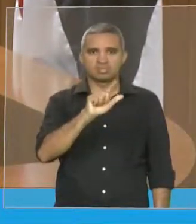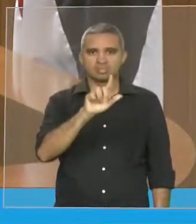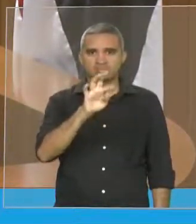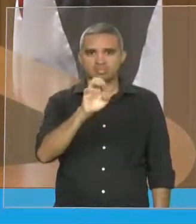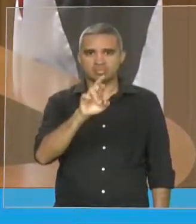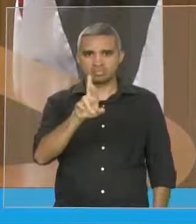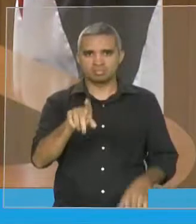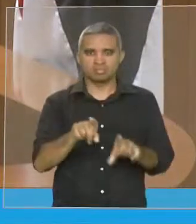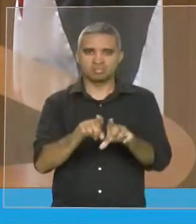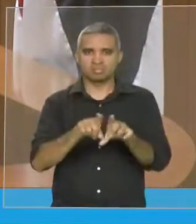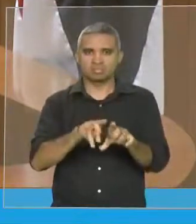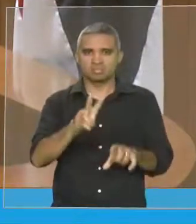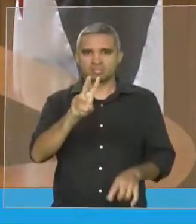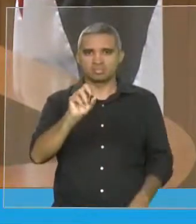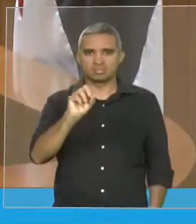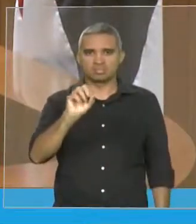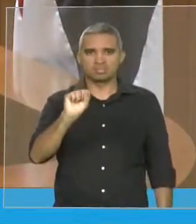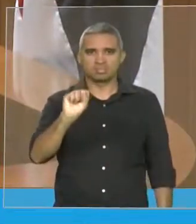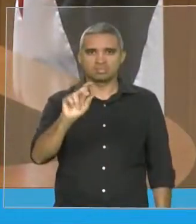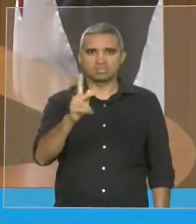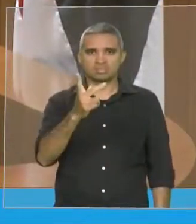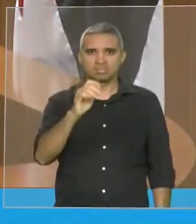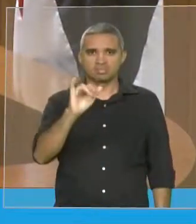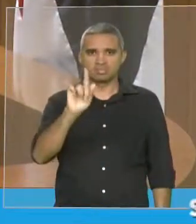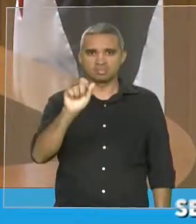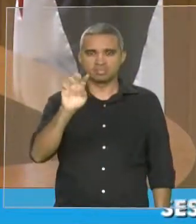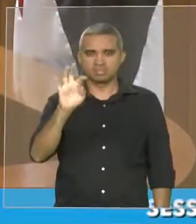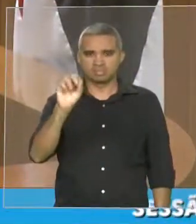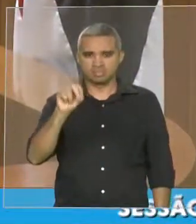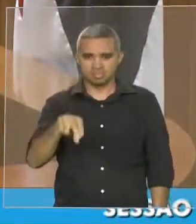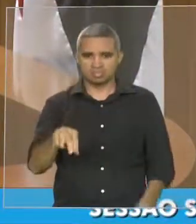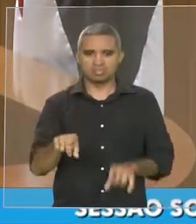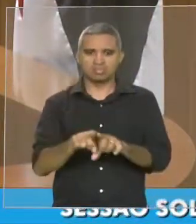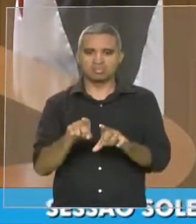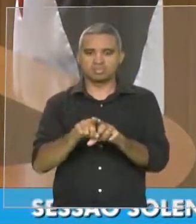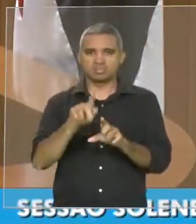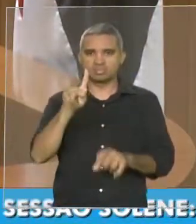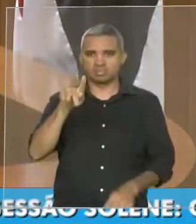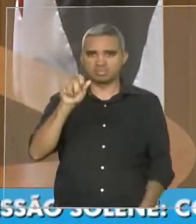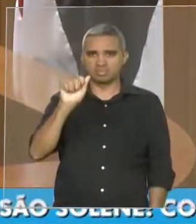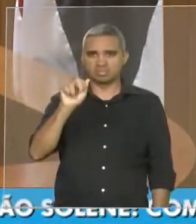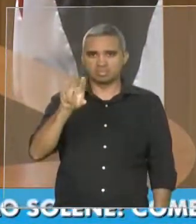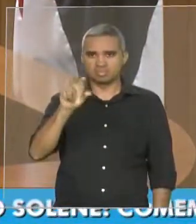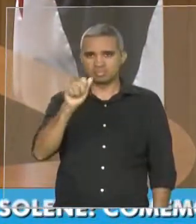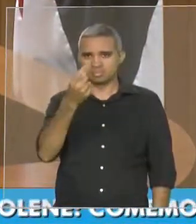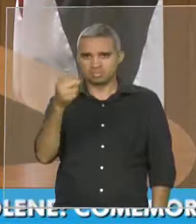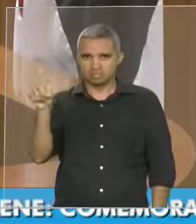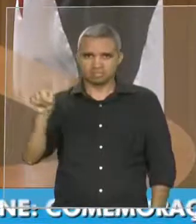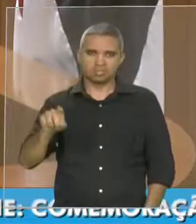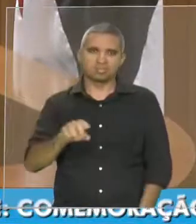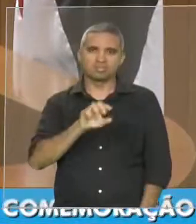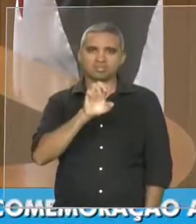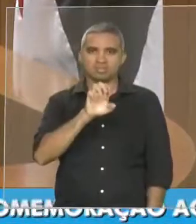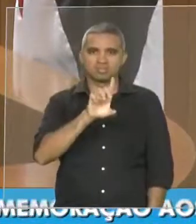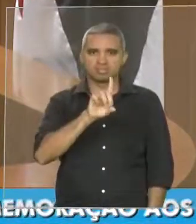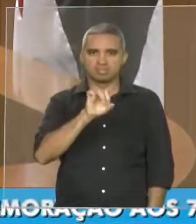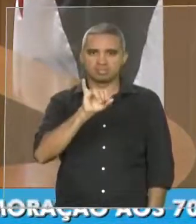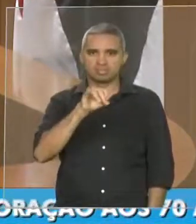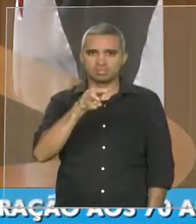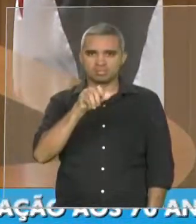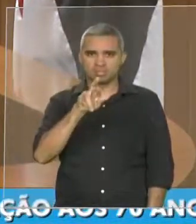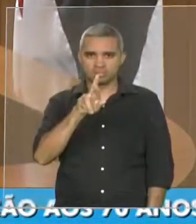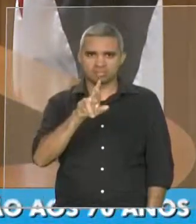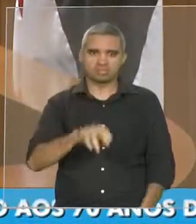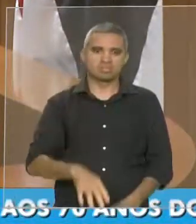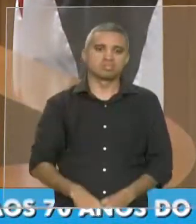conselheiro Pavão, lá atrás o doutor Edmar Cutrim, o único conselheiro que não pôde estar aqui hoje,